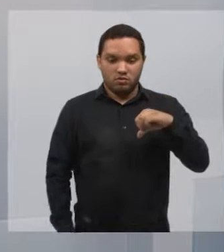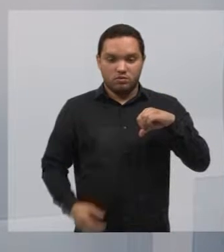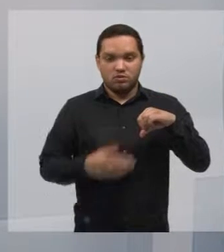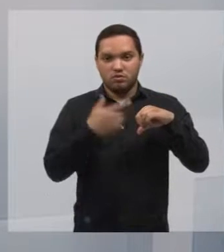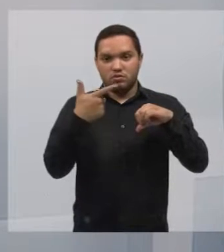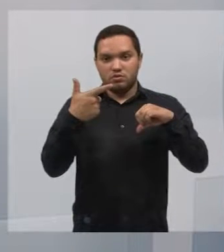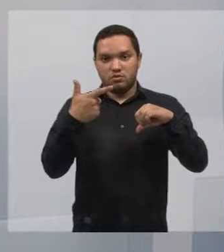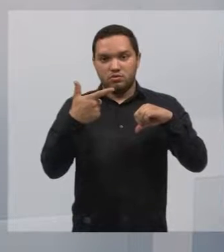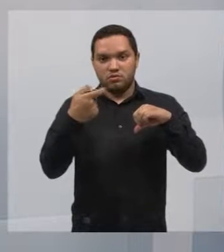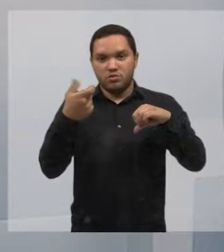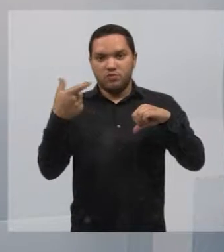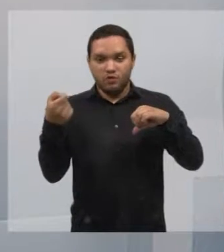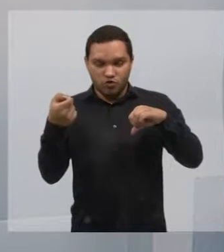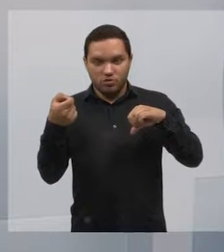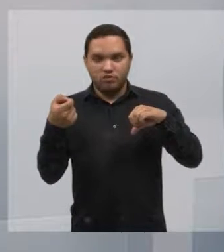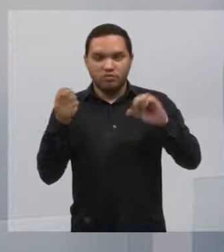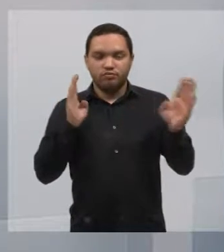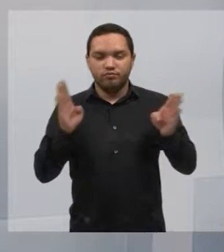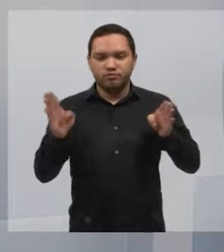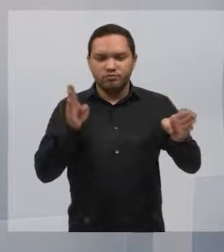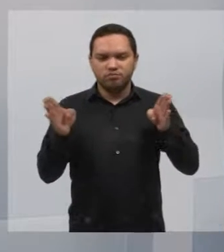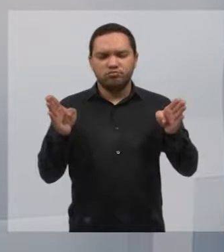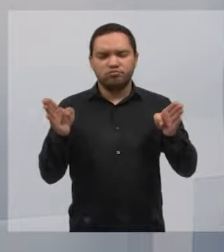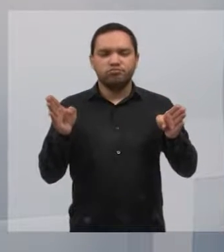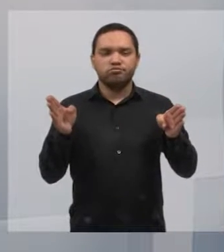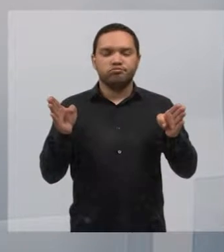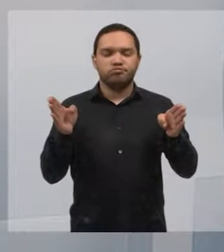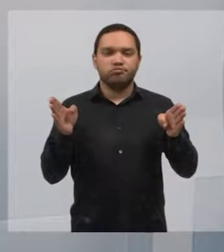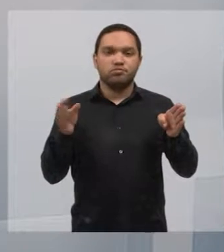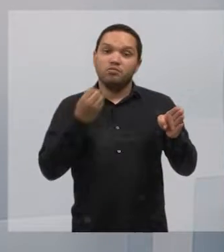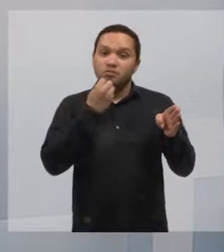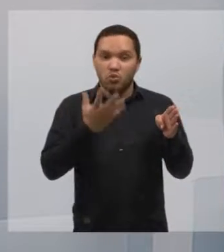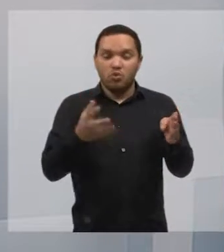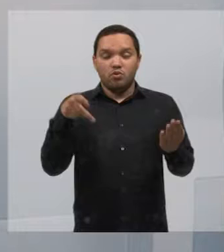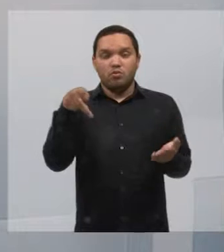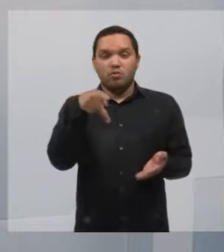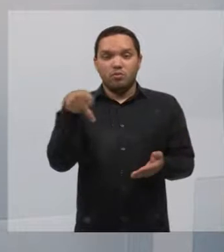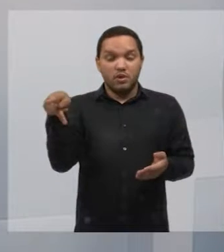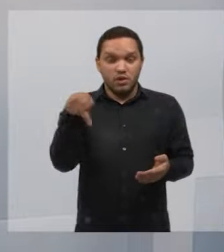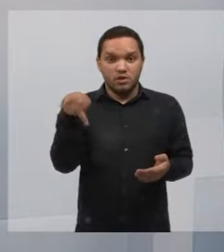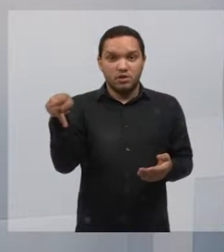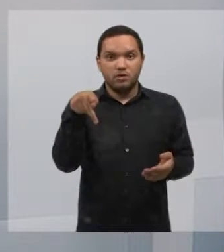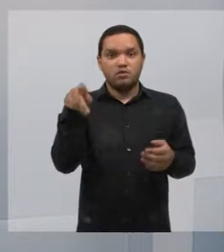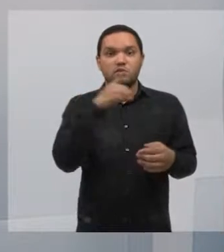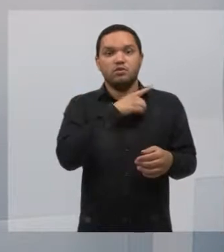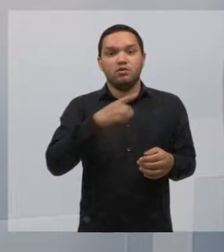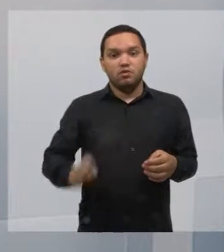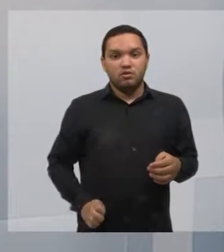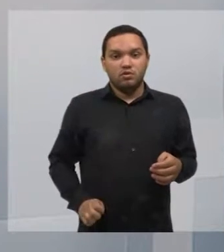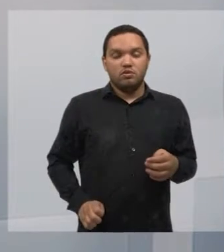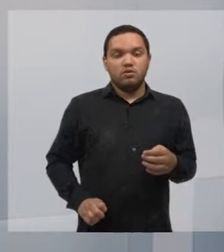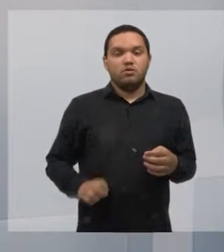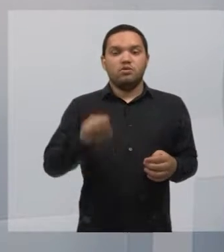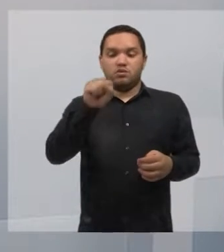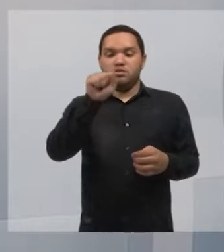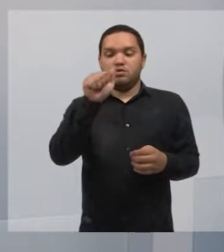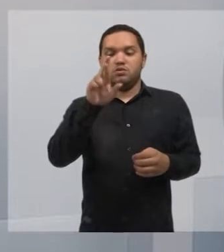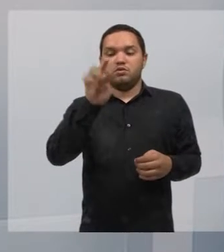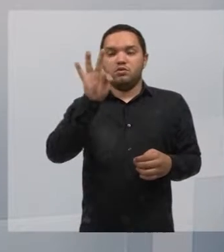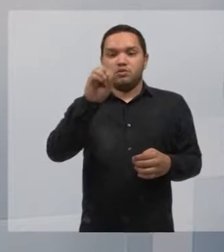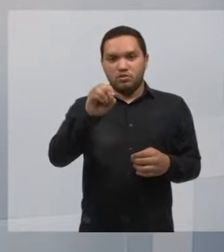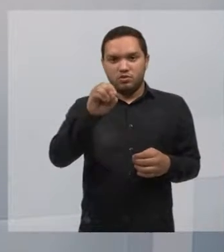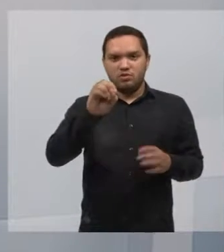2019 e 2020. É interessante, você tem como presidente o deputado José Sarto, com mais de